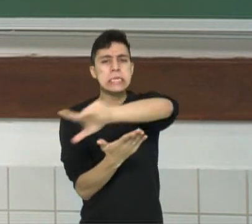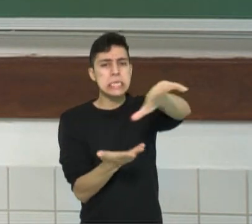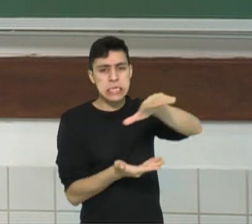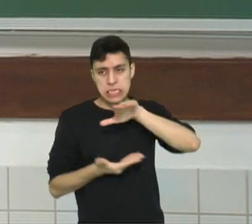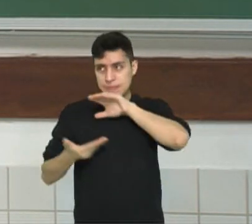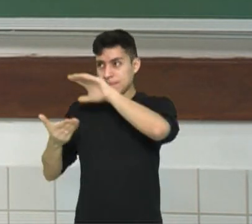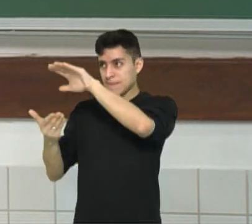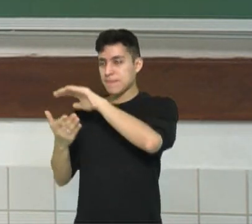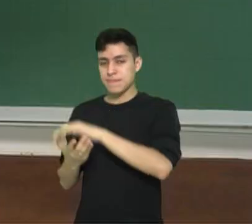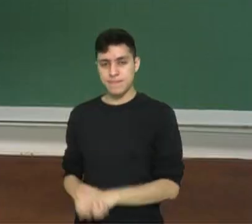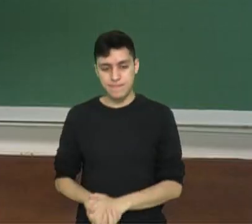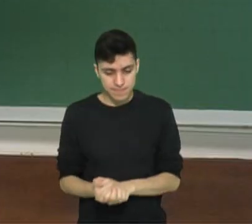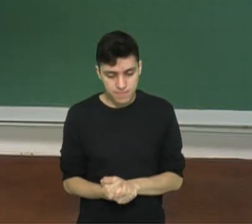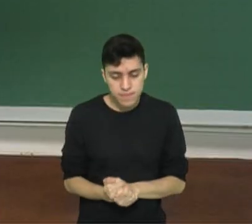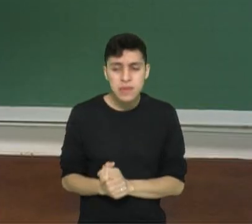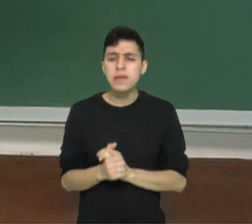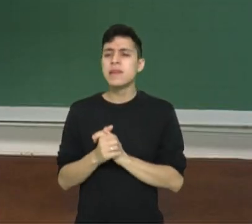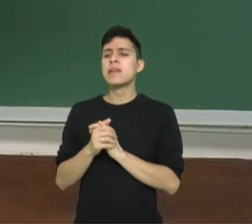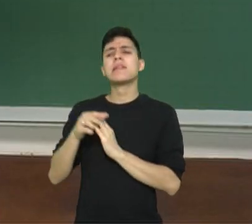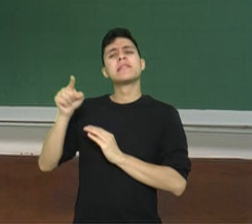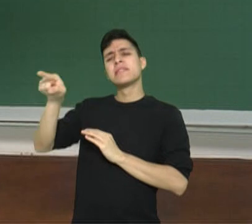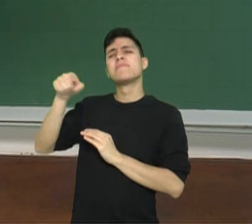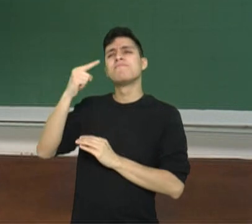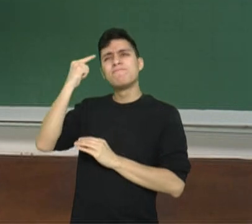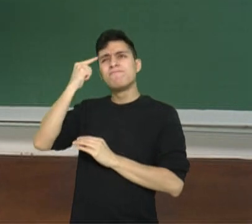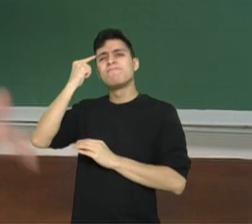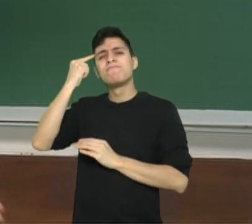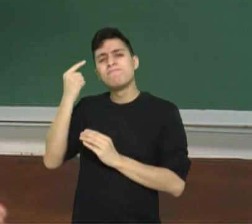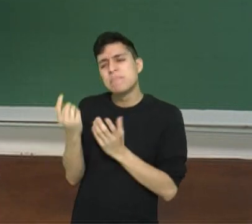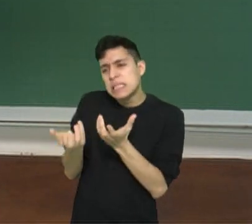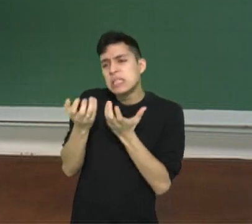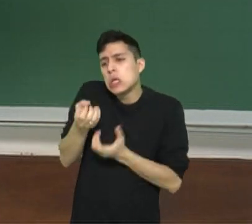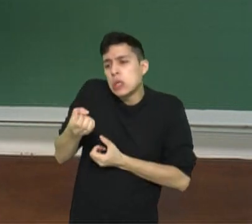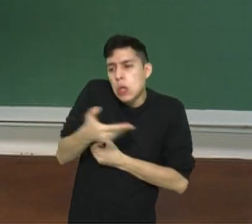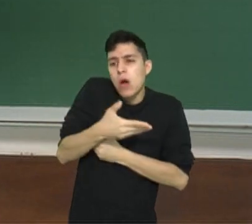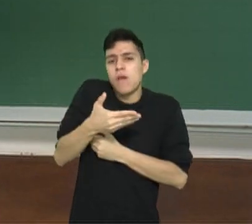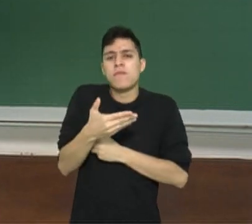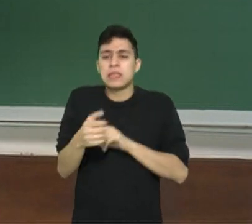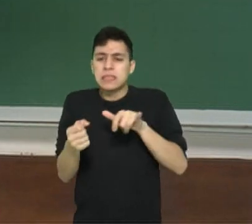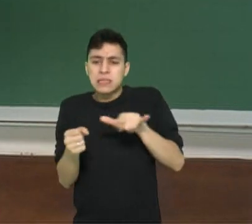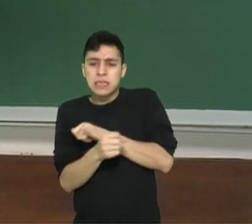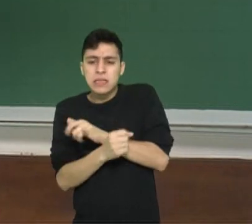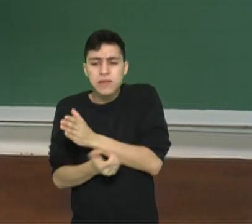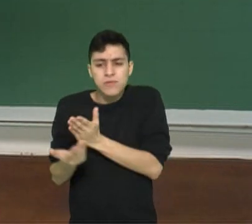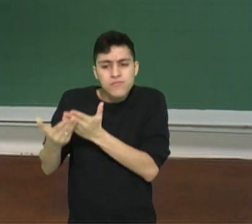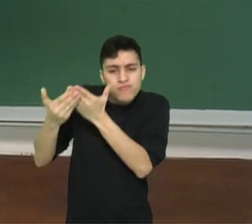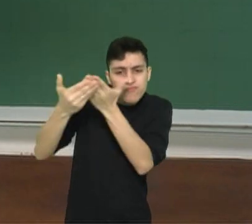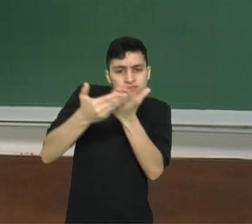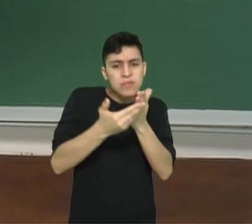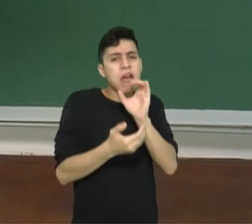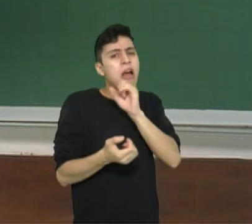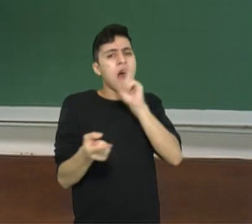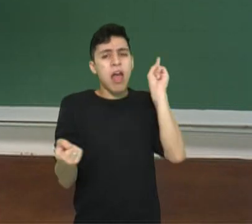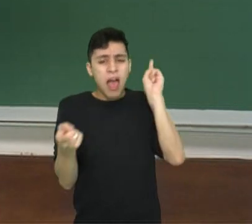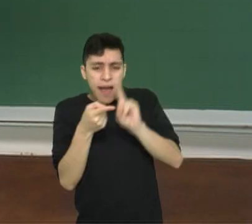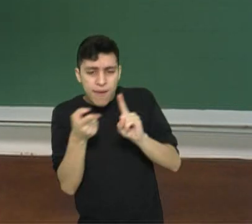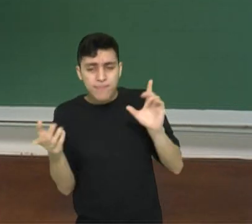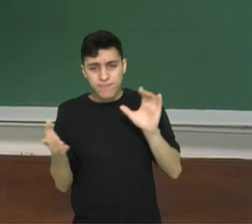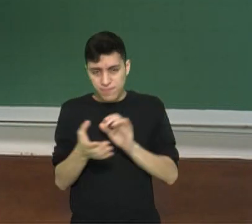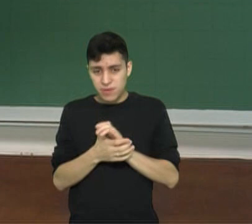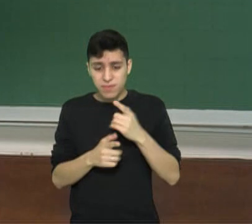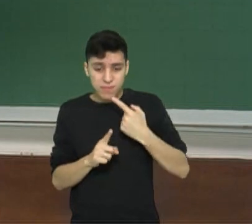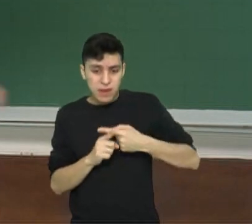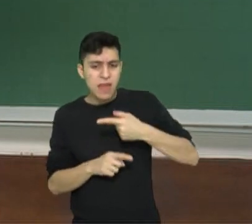eles queriam? Novas rotas marítimas. Por que eles queriam novas rotas marítimas? Porque essas viagens eram muito longas, elas